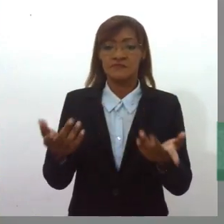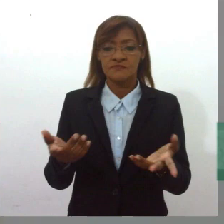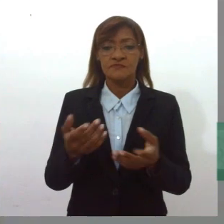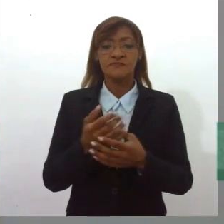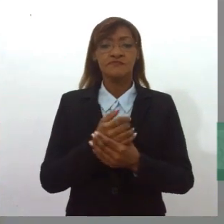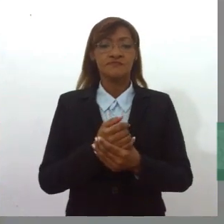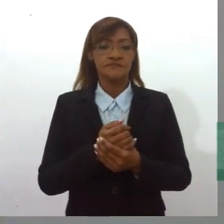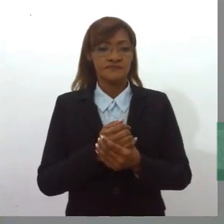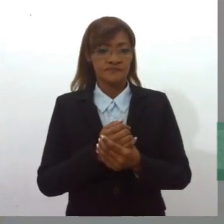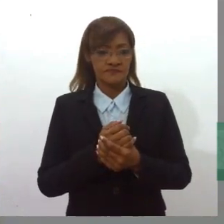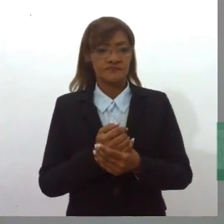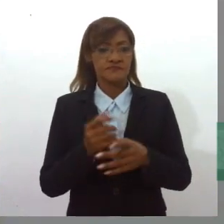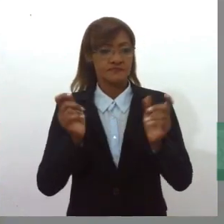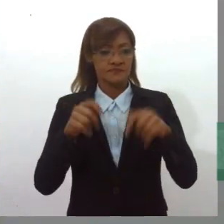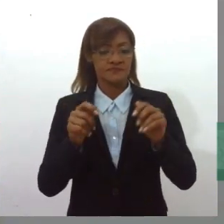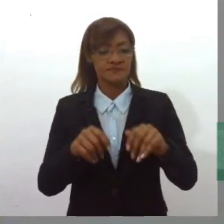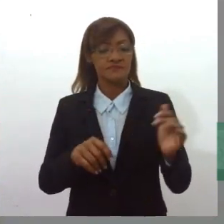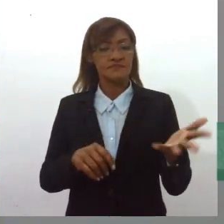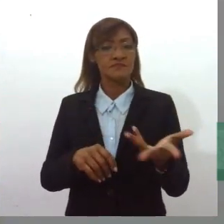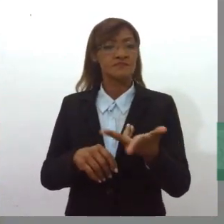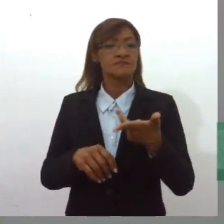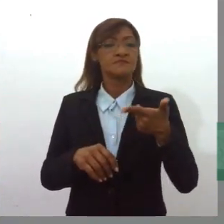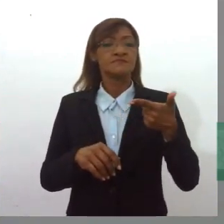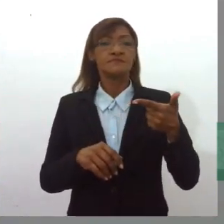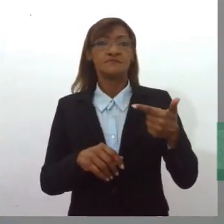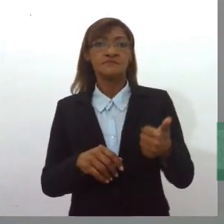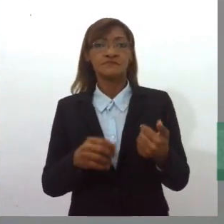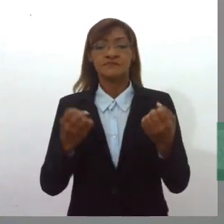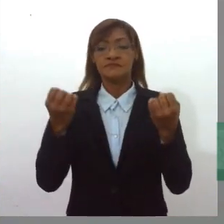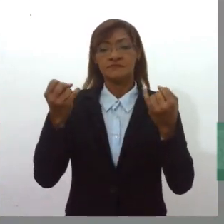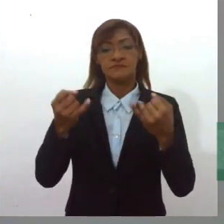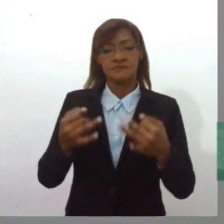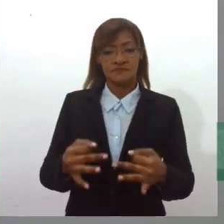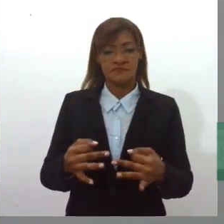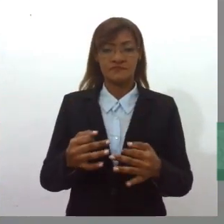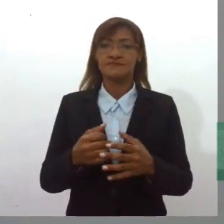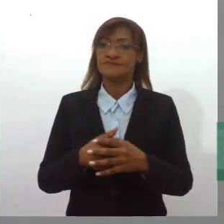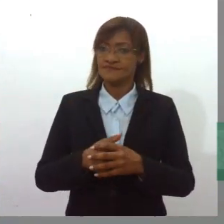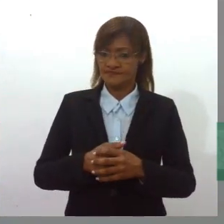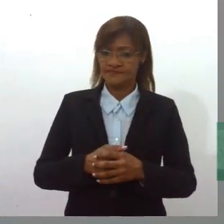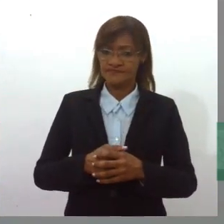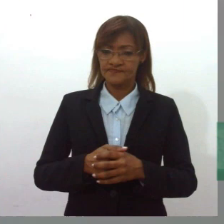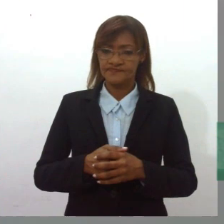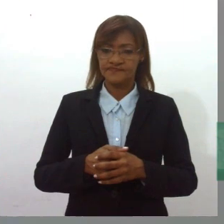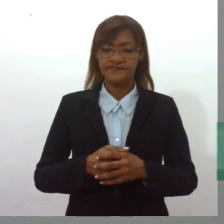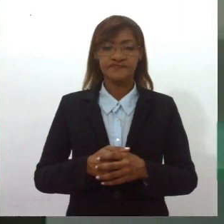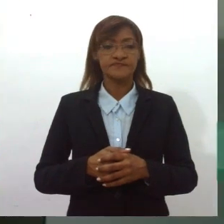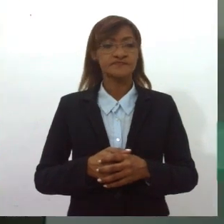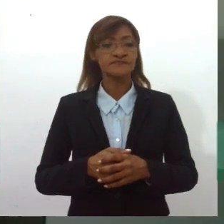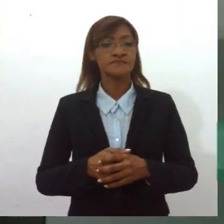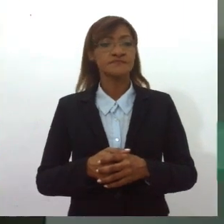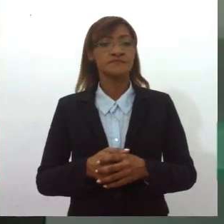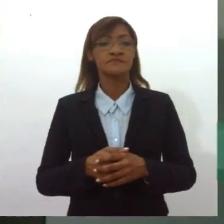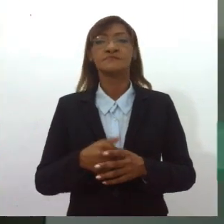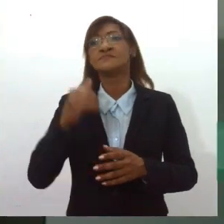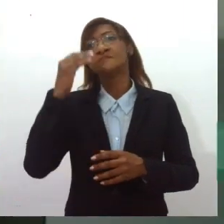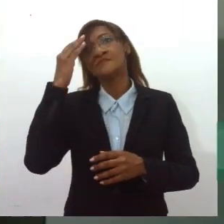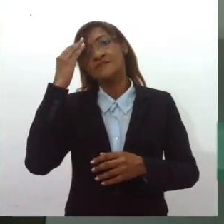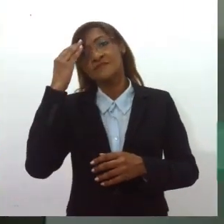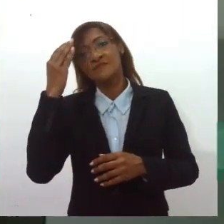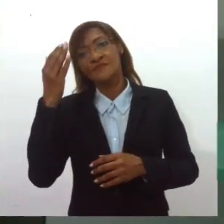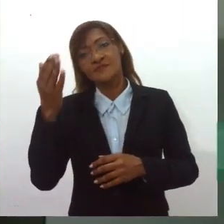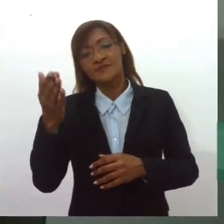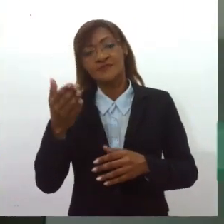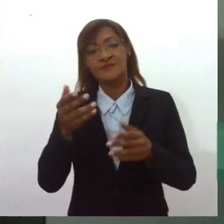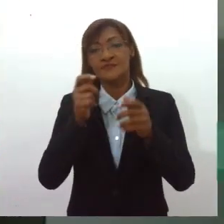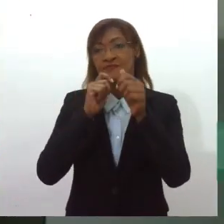peçam isso de uma maneira oficial né explicando porque que elas estão pedindo essa informação rosela queria agradecer muito a sua